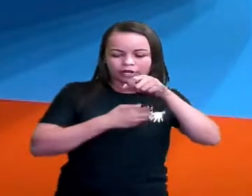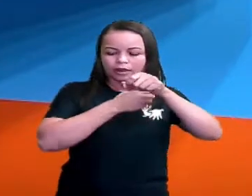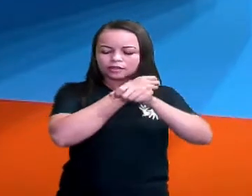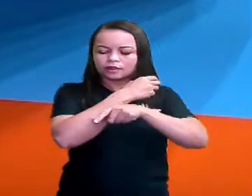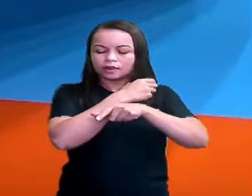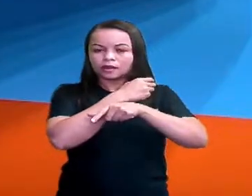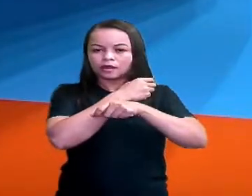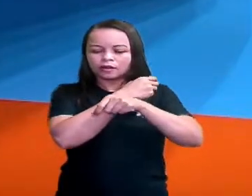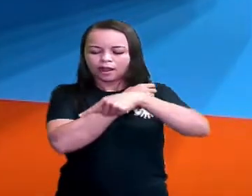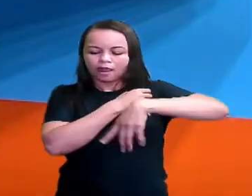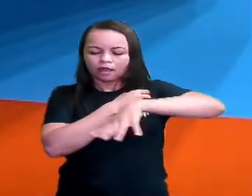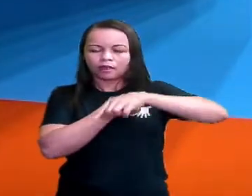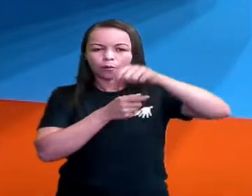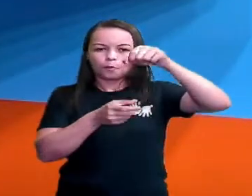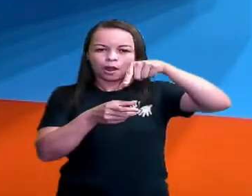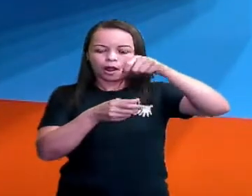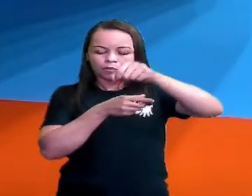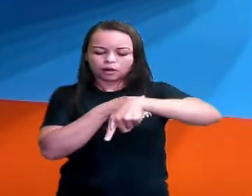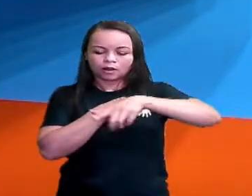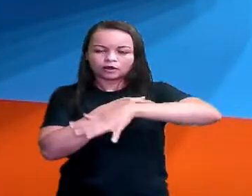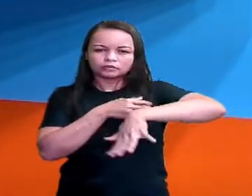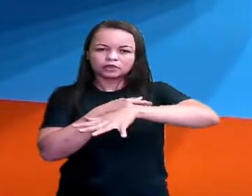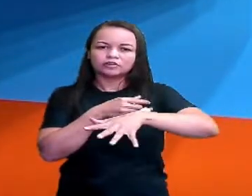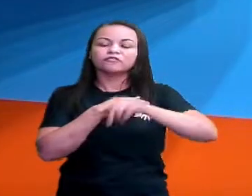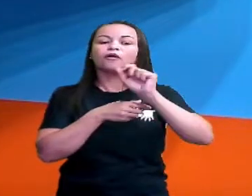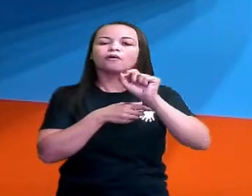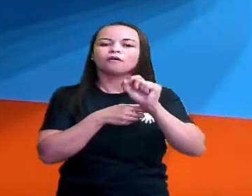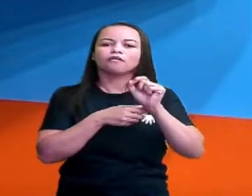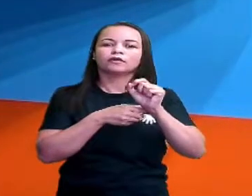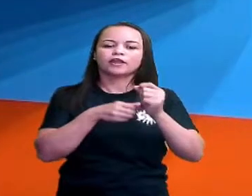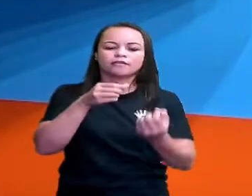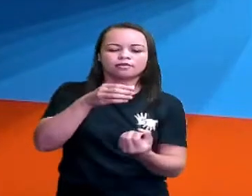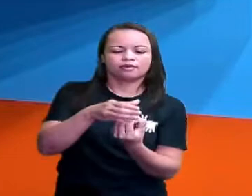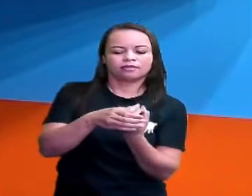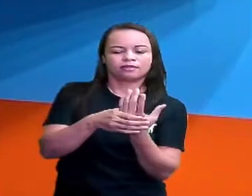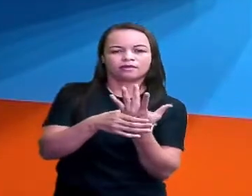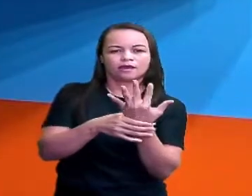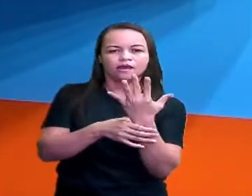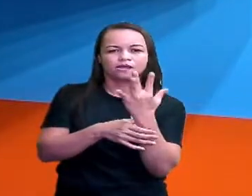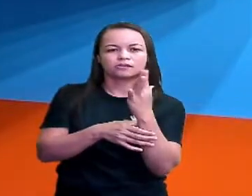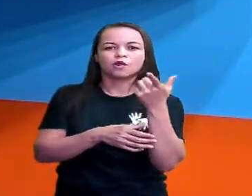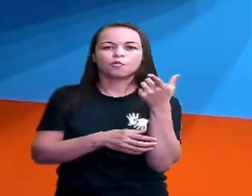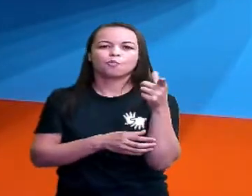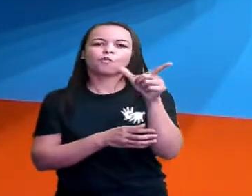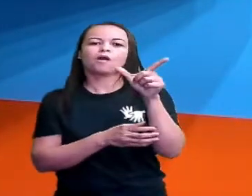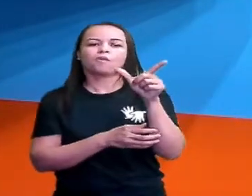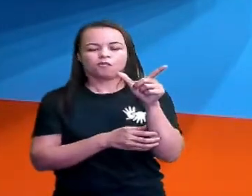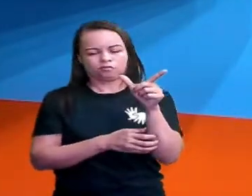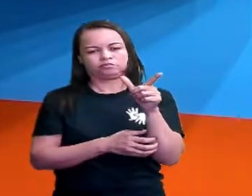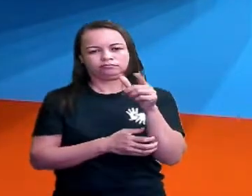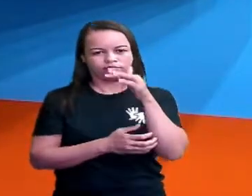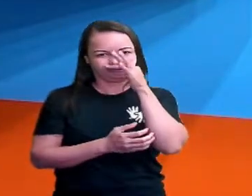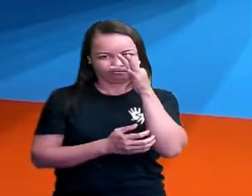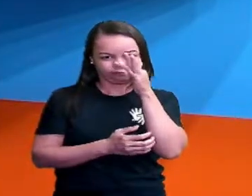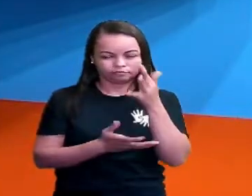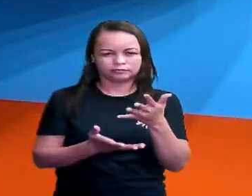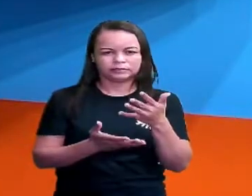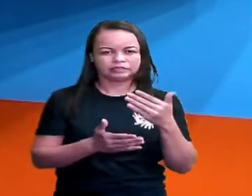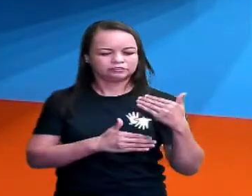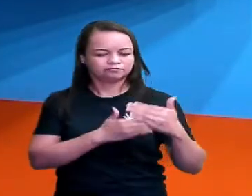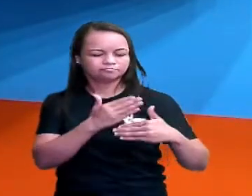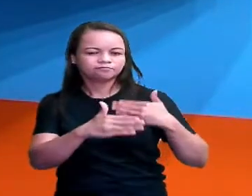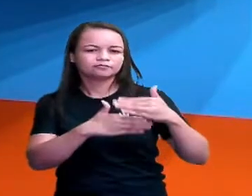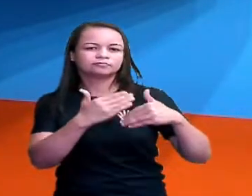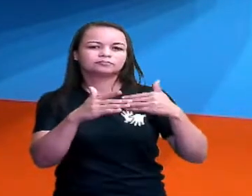lá no chão e vai brotar uma nova plantinha, tá certo? Então, através desse processo, a